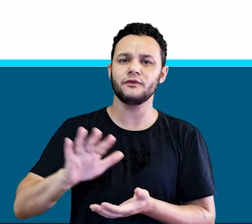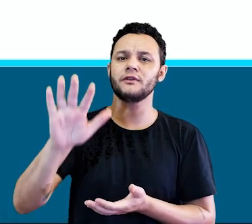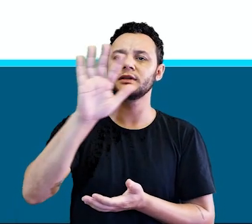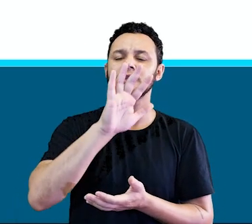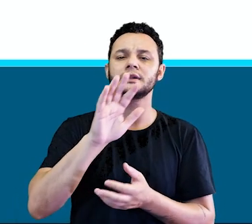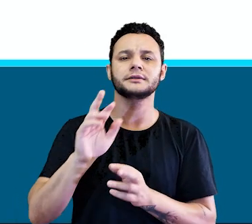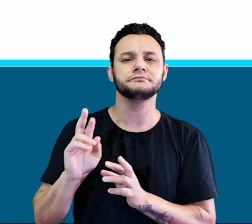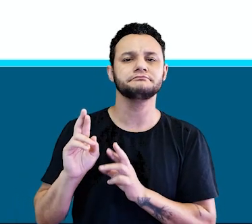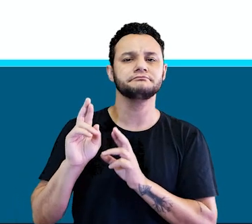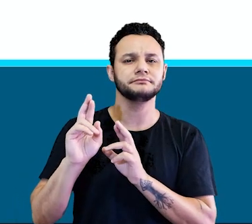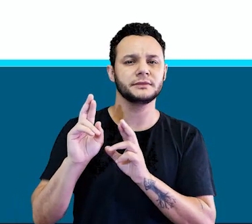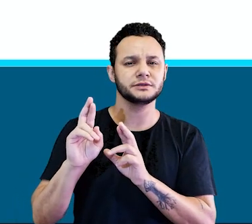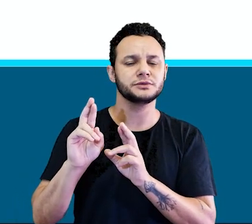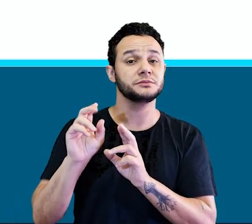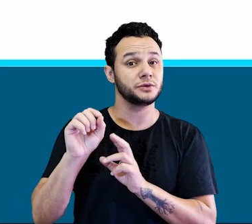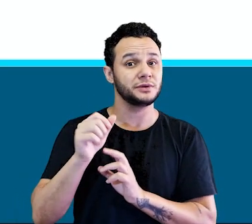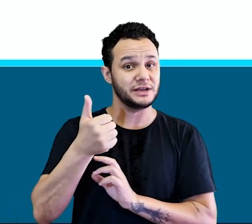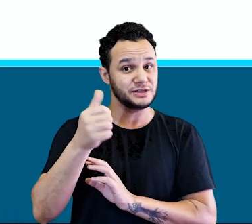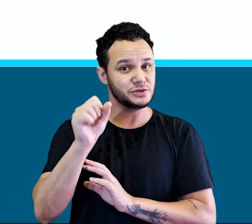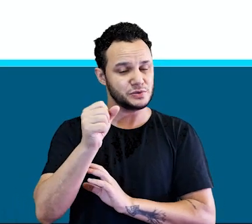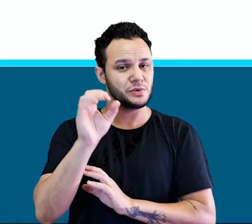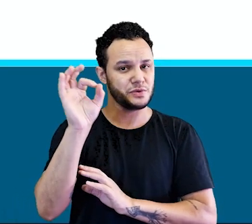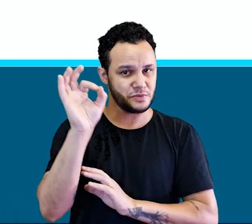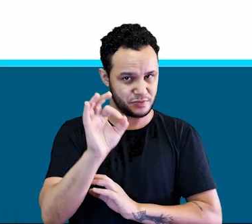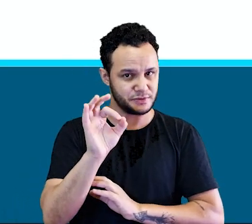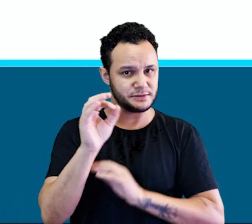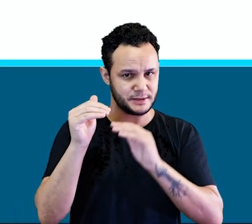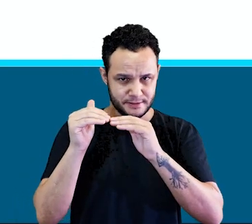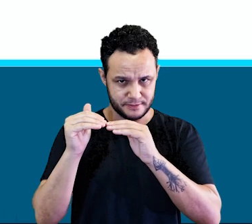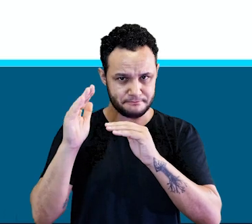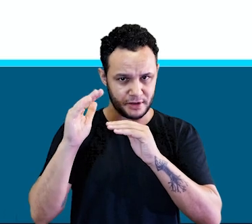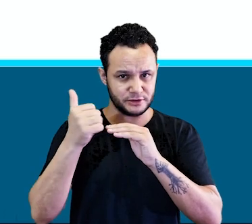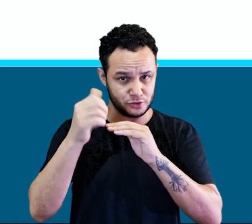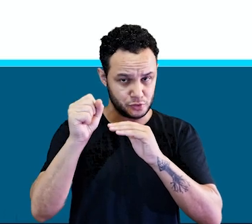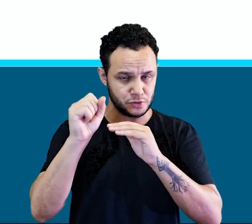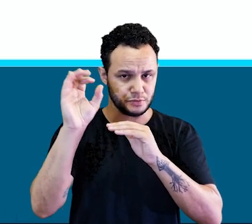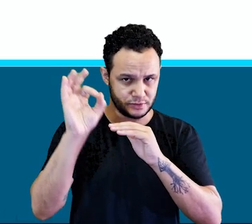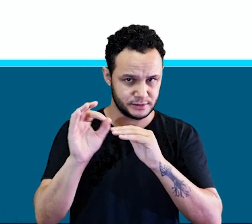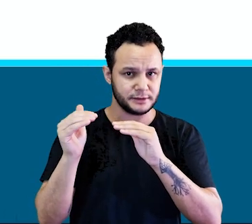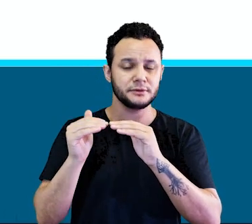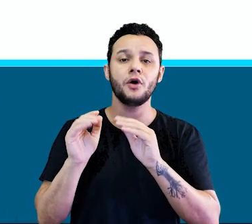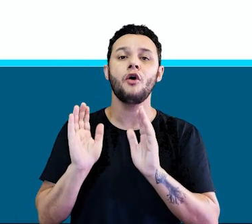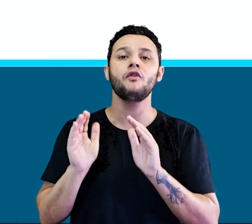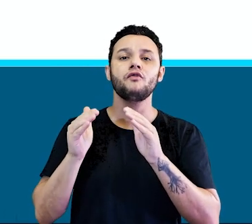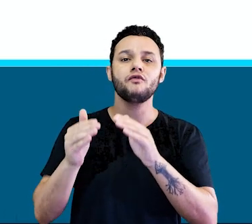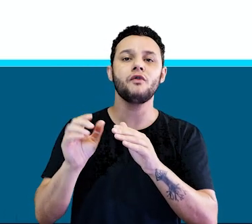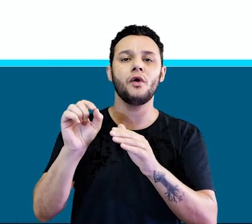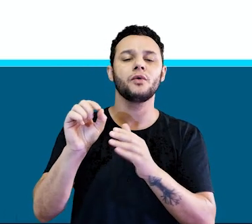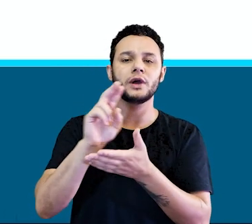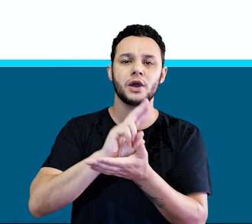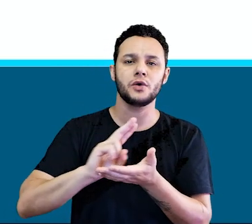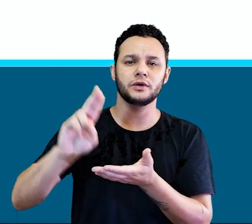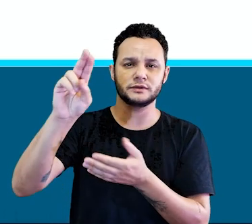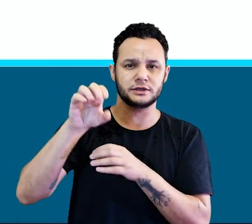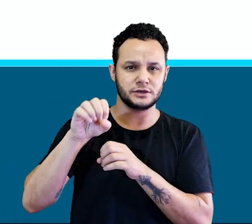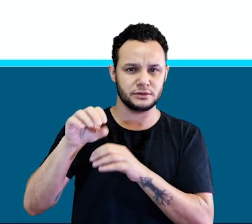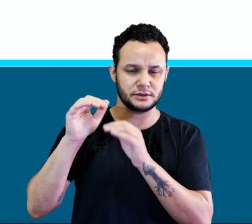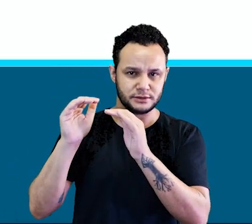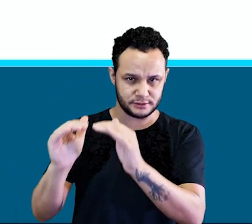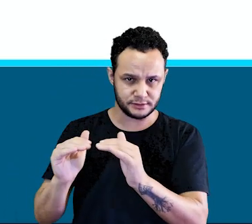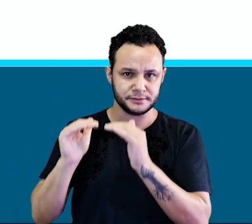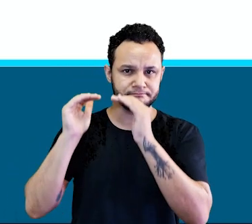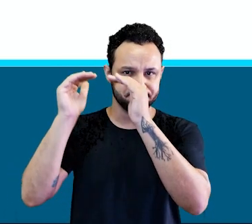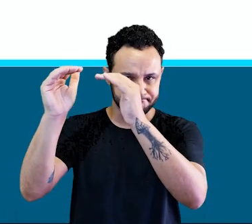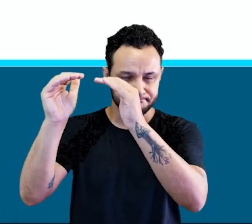que ele tem principal responsabilidade lá com seus 18% que eles precisam investir, né, na educação